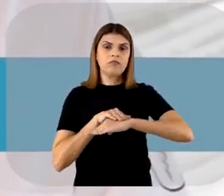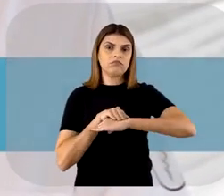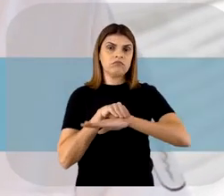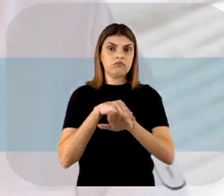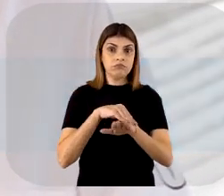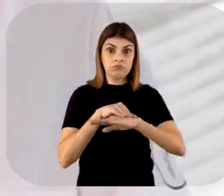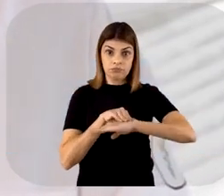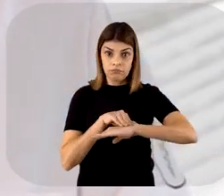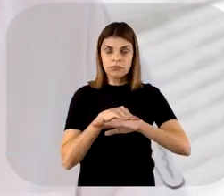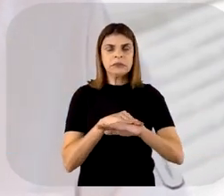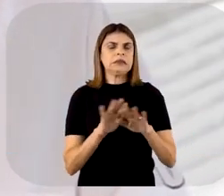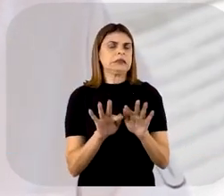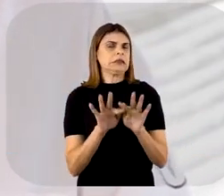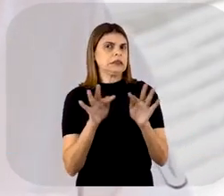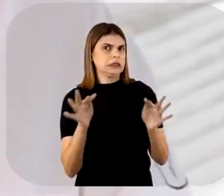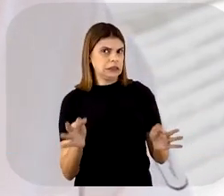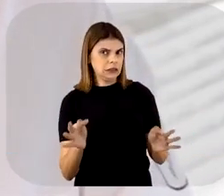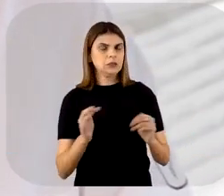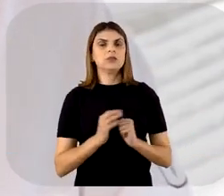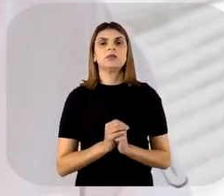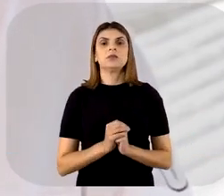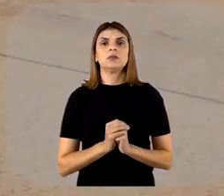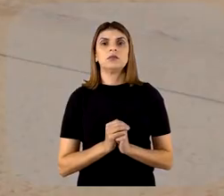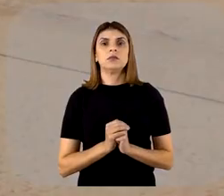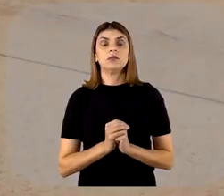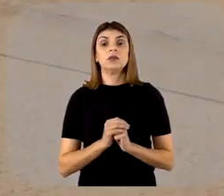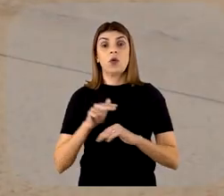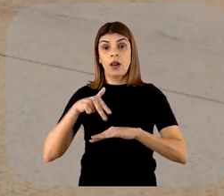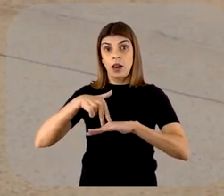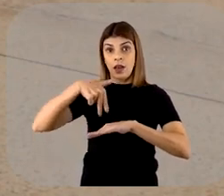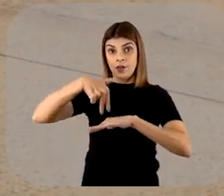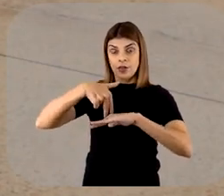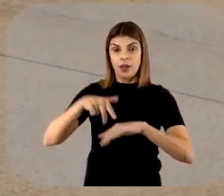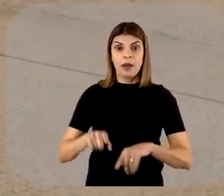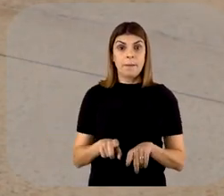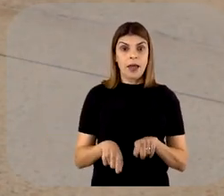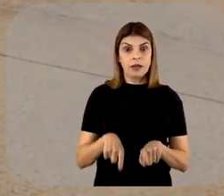tornozelos, movimentos simples, né? Que é o levantar,